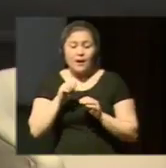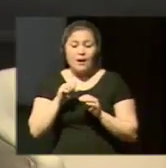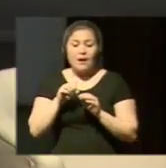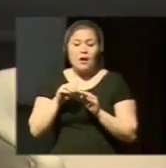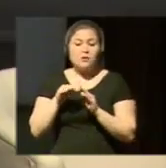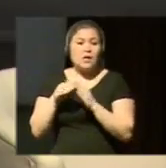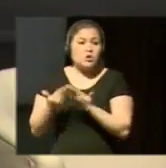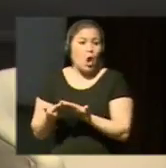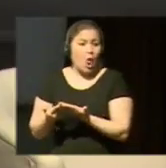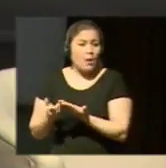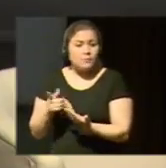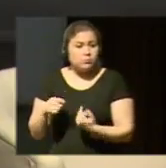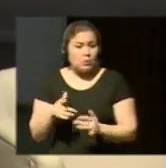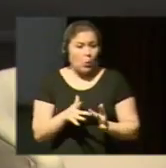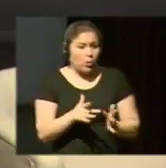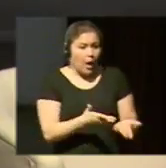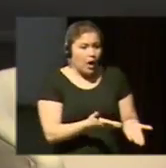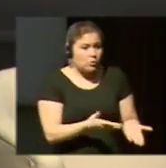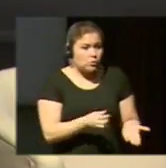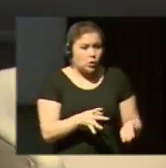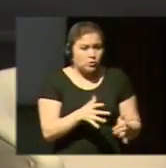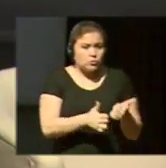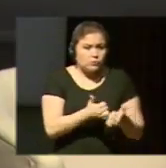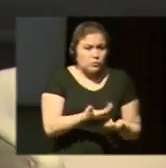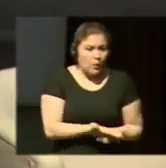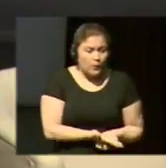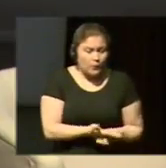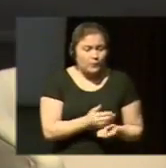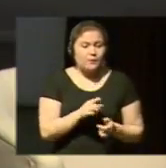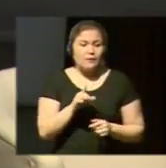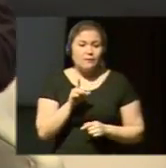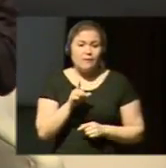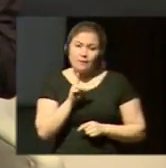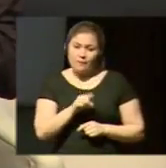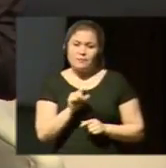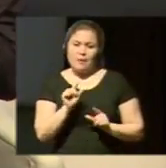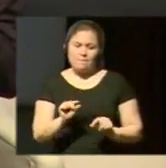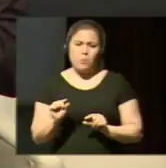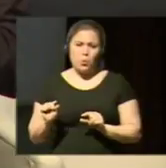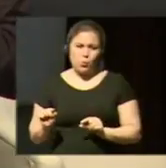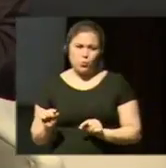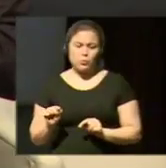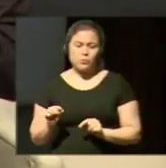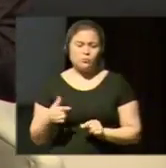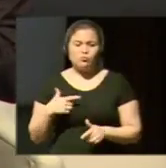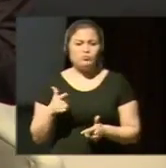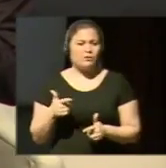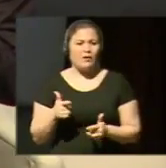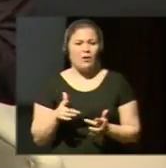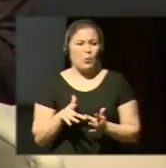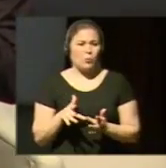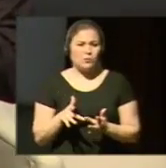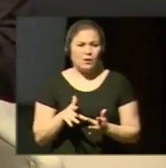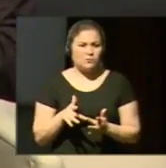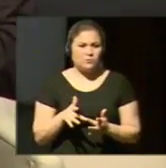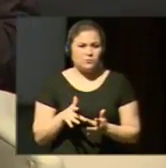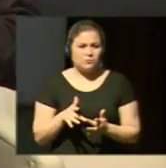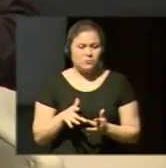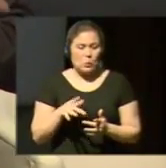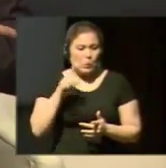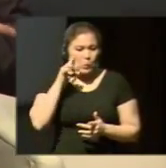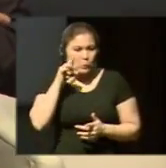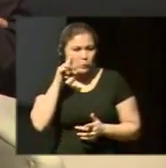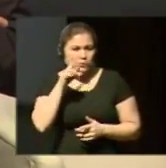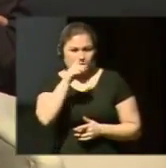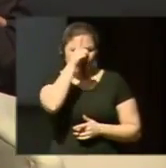não tem contatos com alemães, a não ser que joguem futebol. Isso, mas esses são poucos, ou seja, não tem contatos com o cotidiano